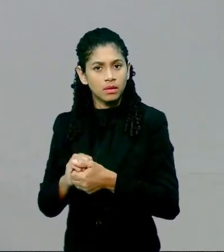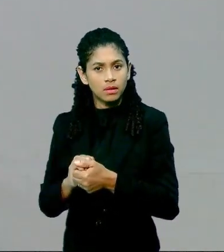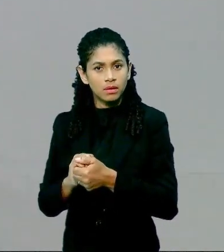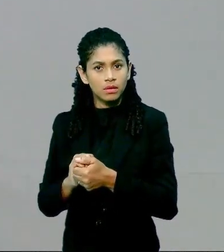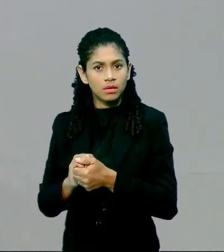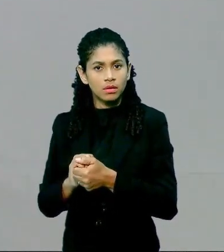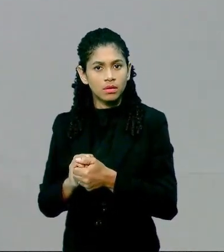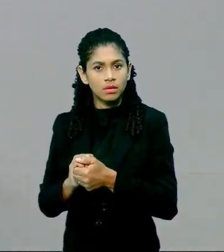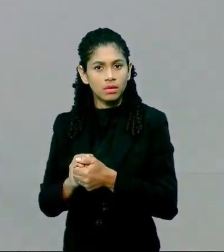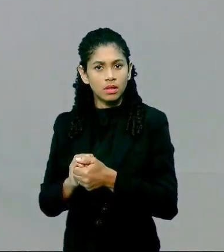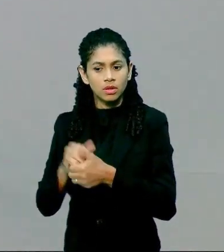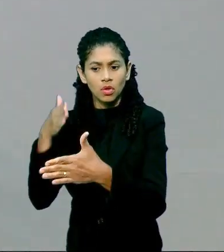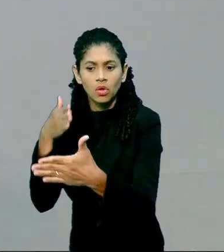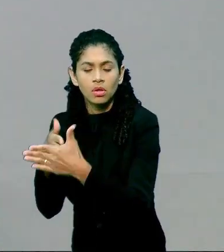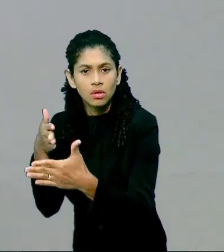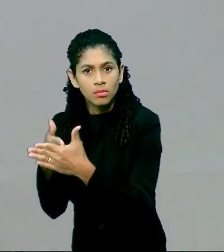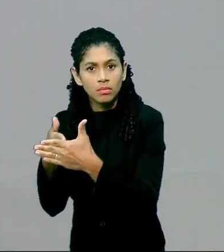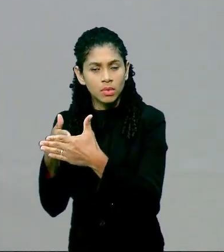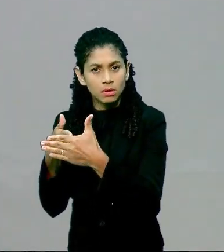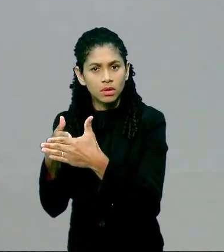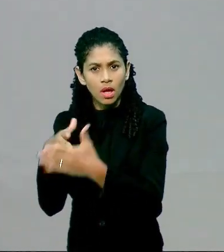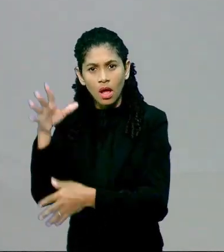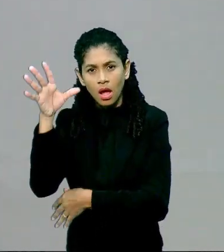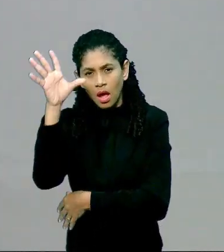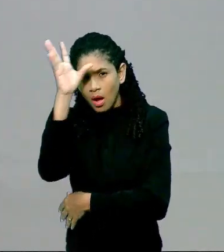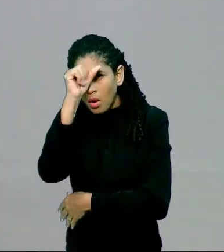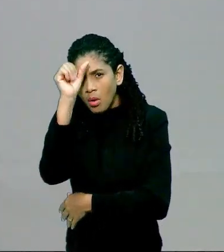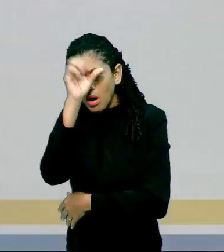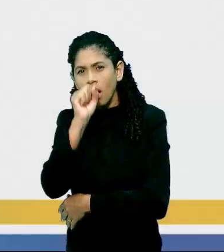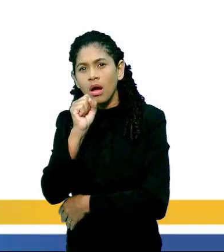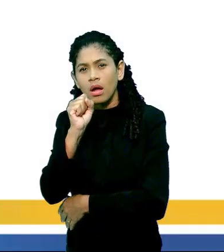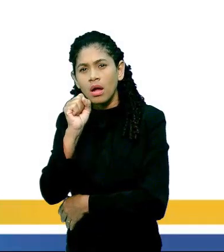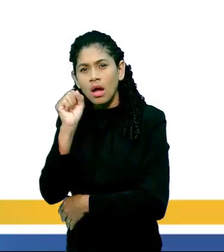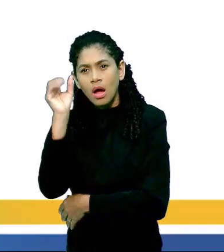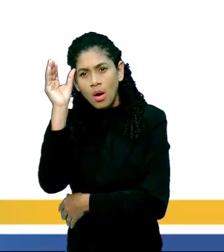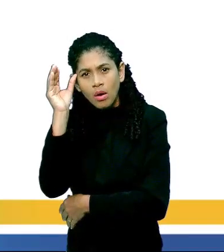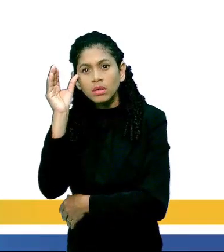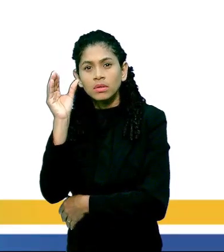alguém? Posso. Então, talvez temos um gabarito.